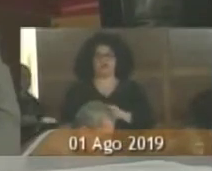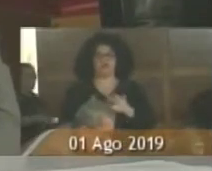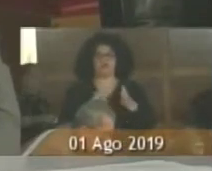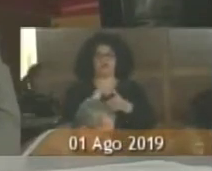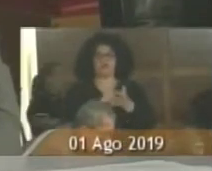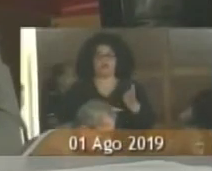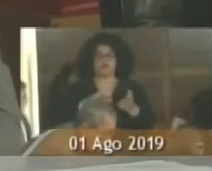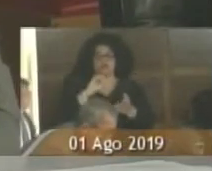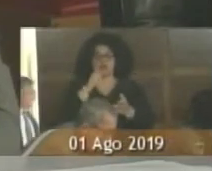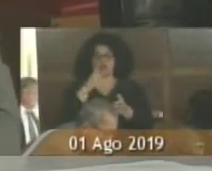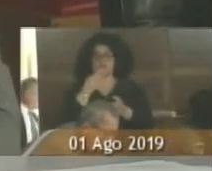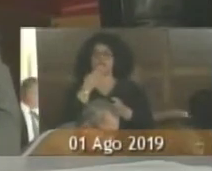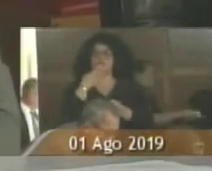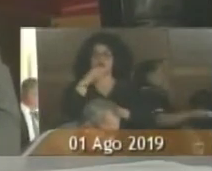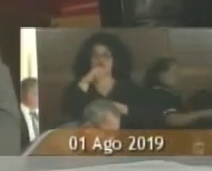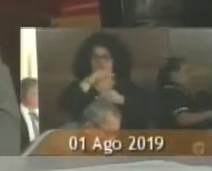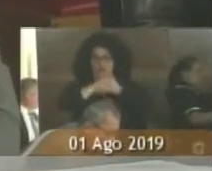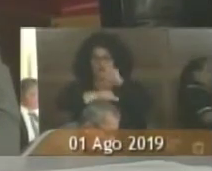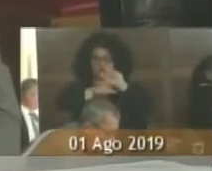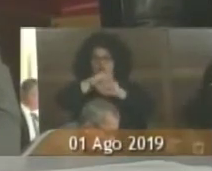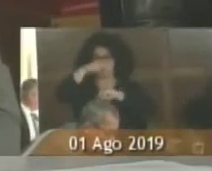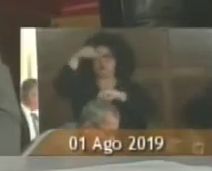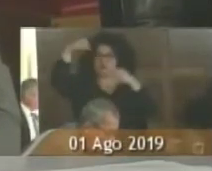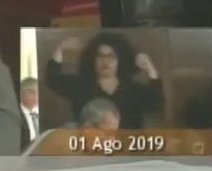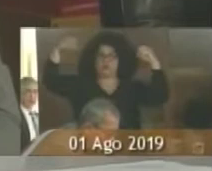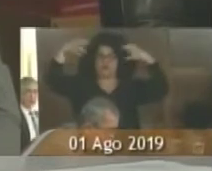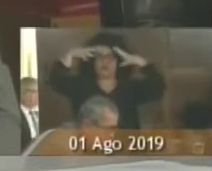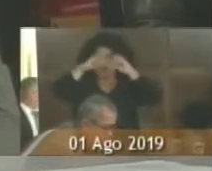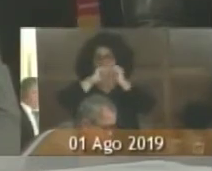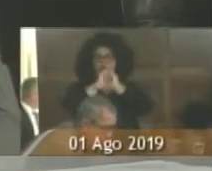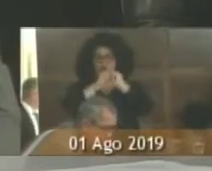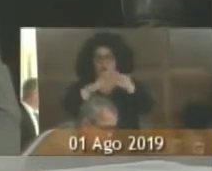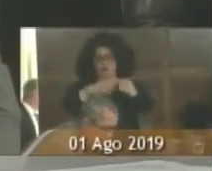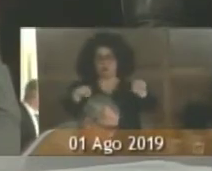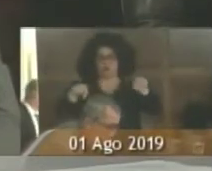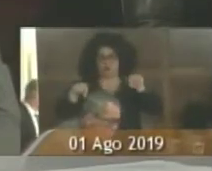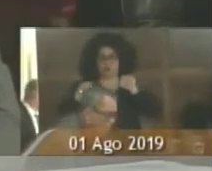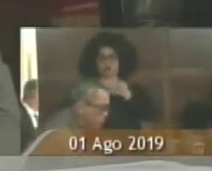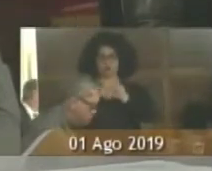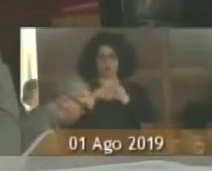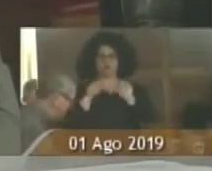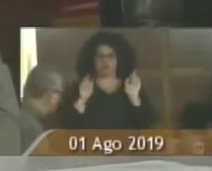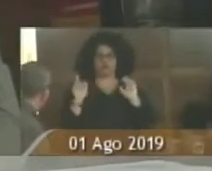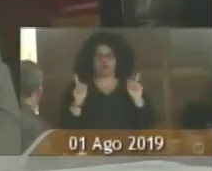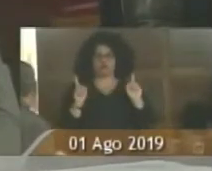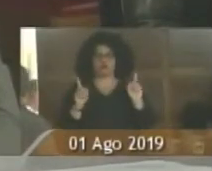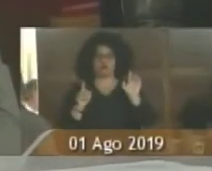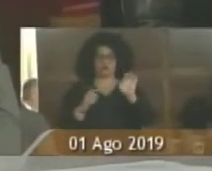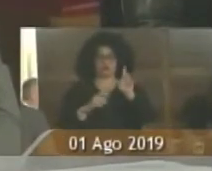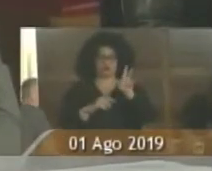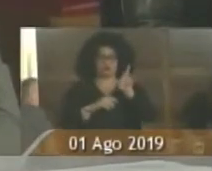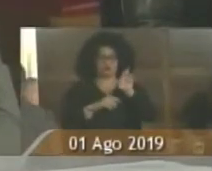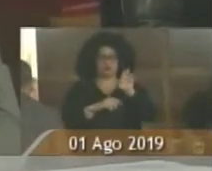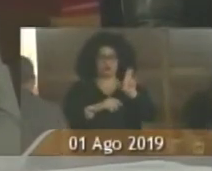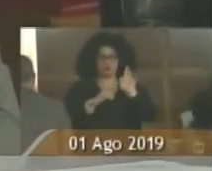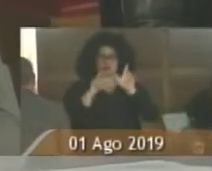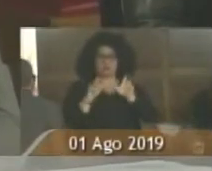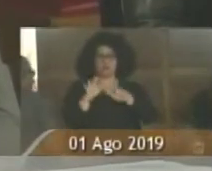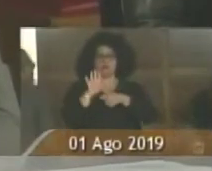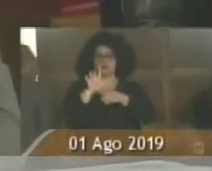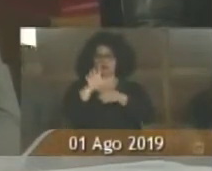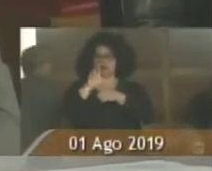indicando ao prefeito que realize a troca de 3 refletores na quadra poliesportiva localizada na rua entre as ruas Hebreus e Santo Onofre, Parque